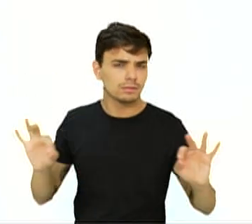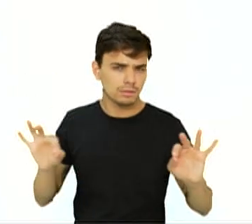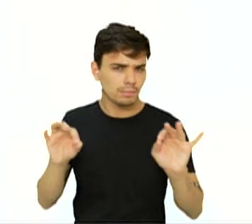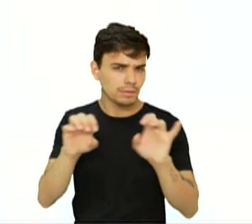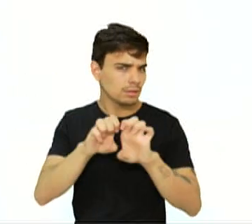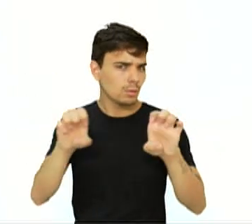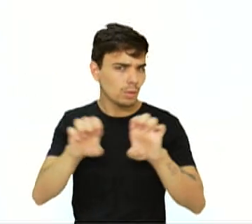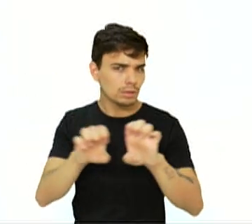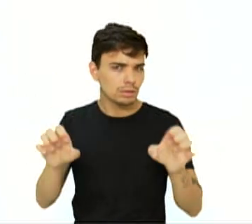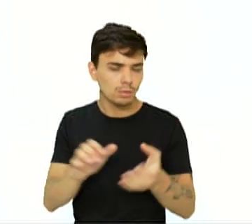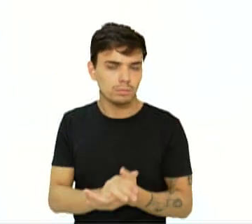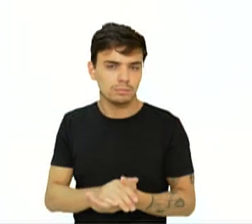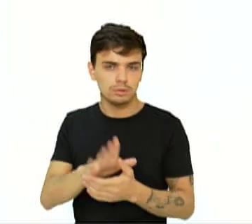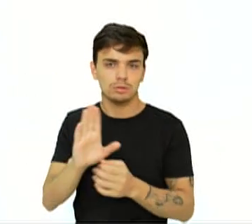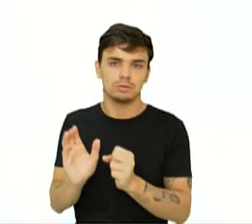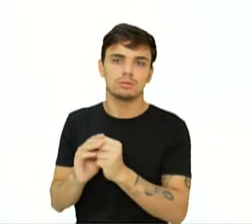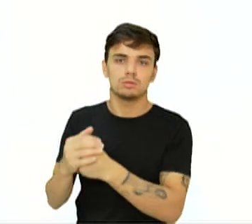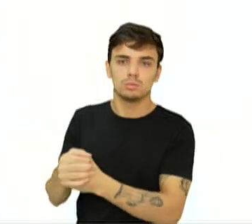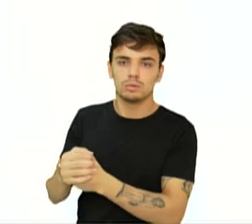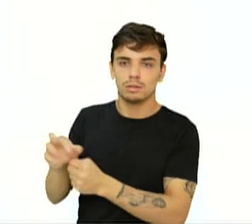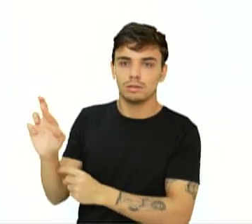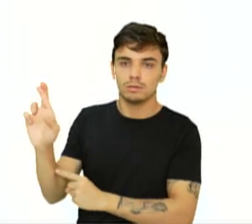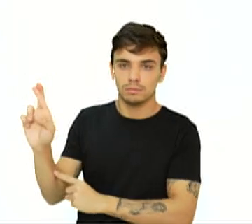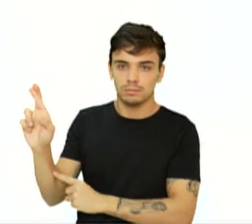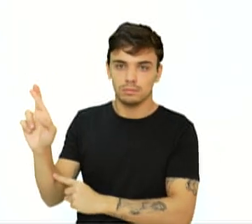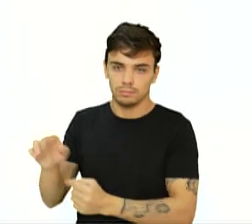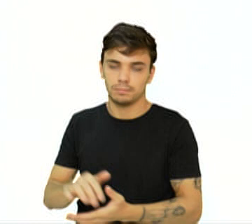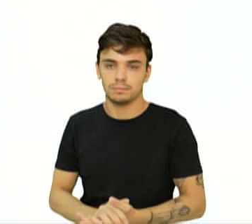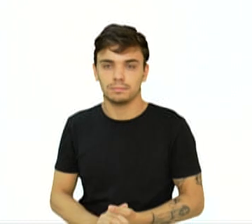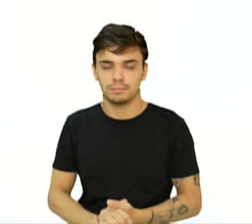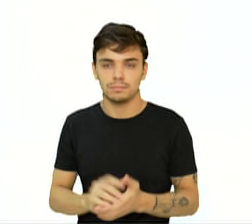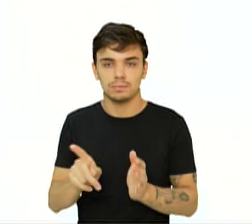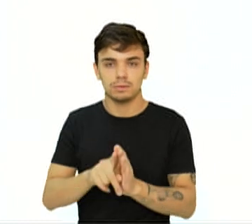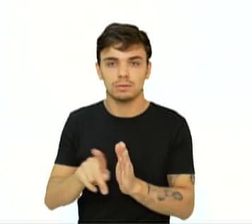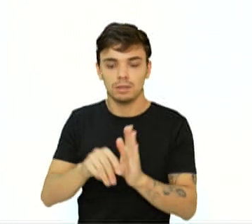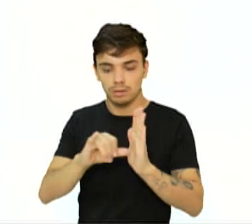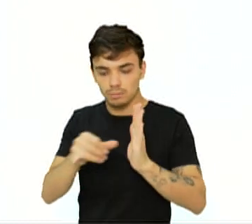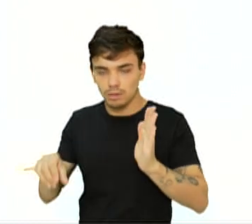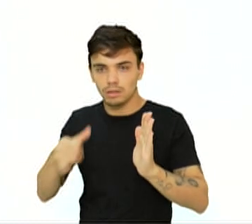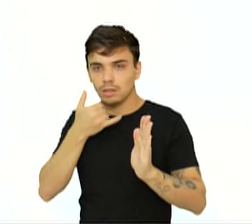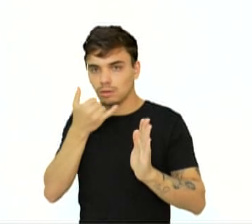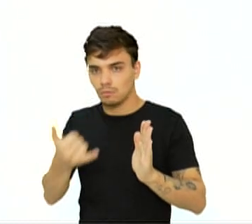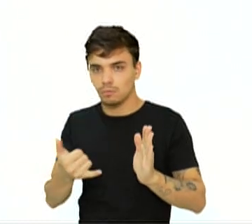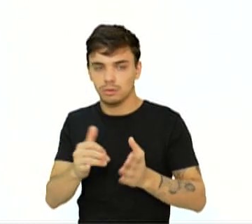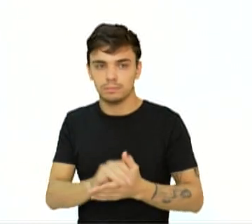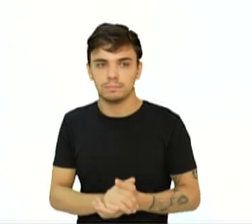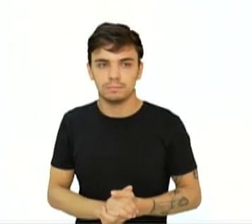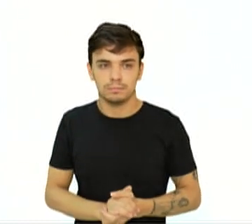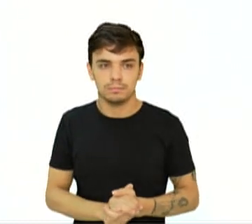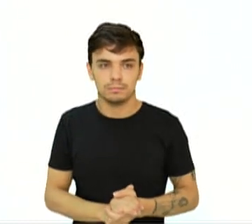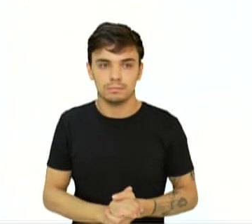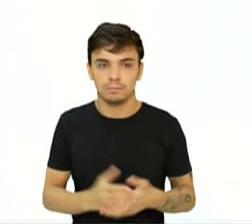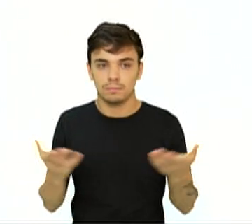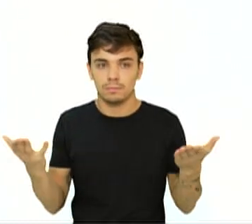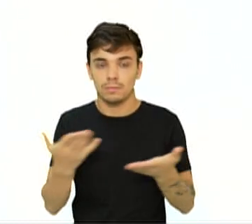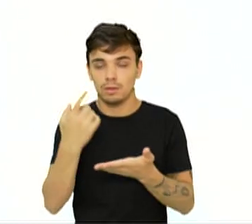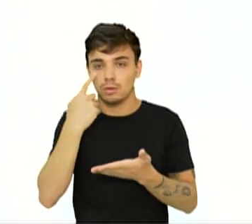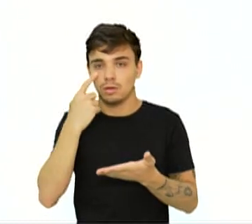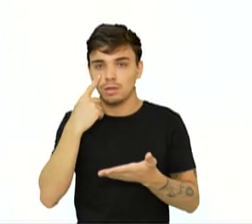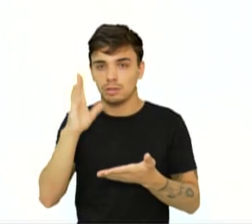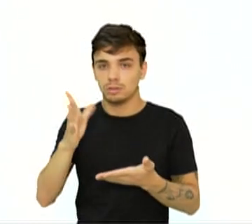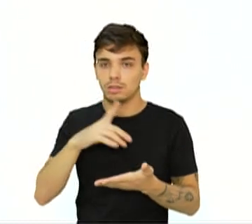só isolar o R, que é a tensão no telefone ou tensão no resistor. Ok, com a tensão em